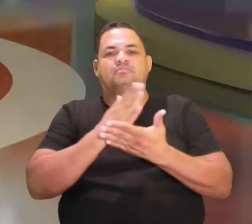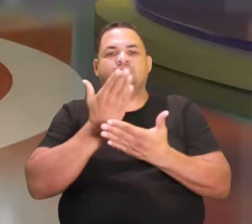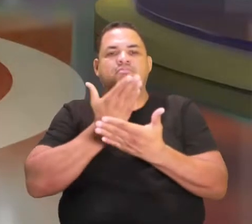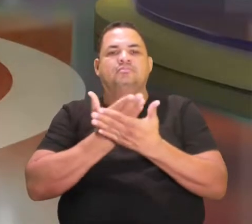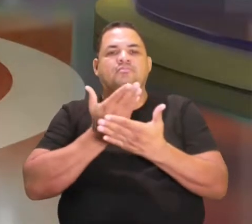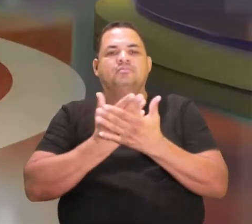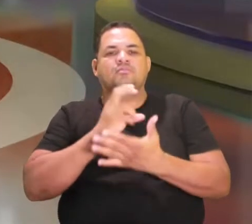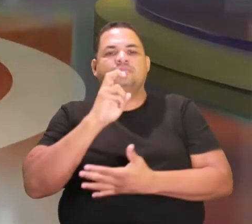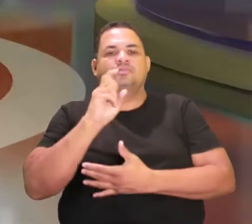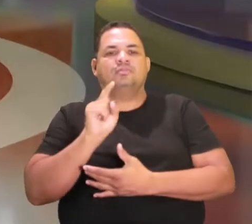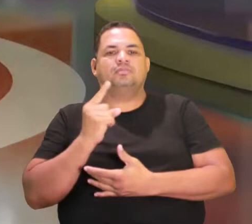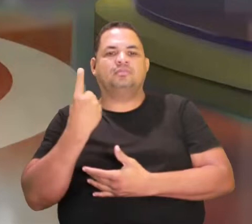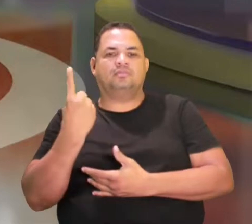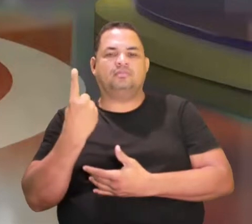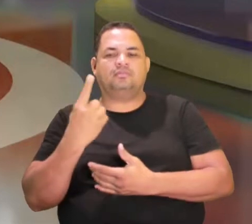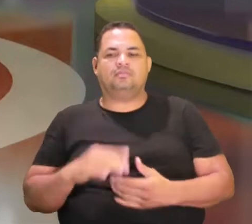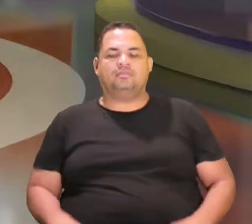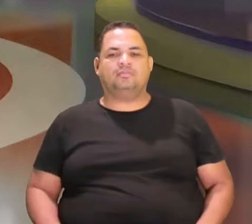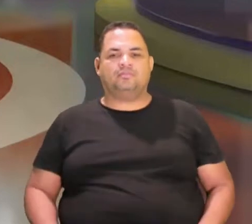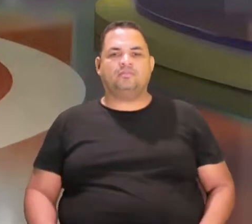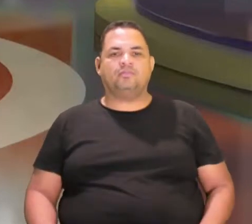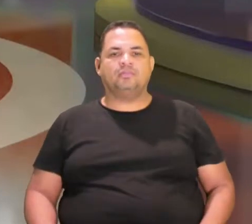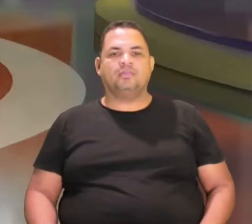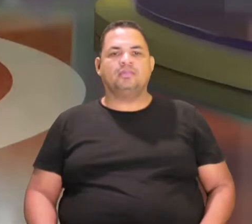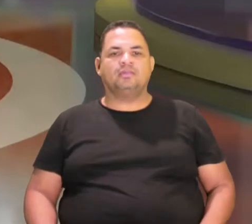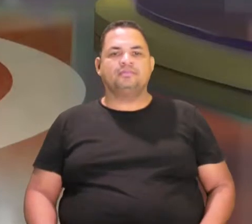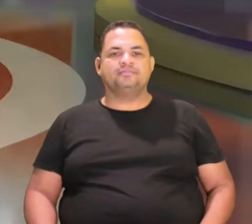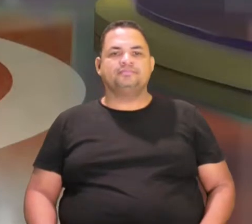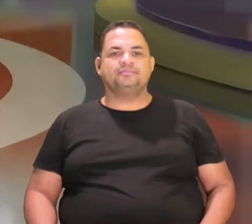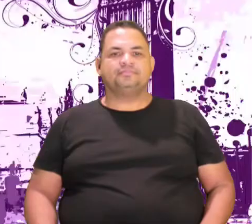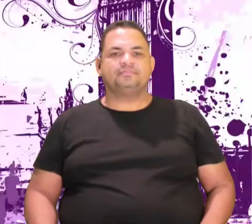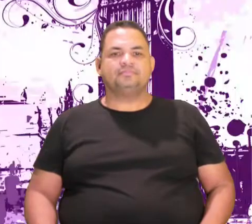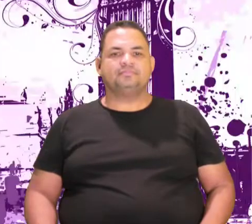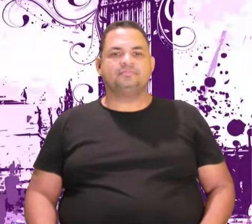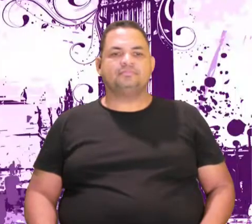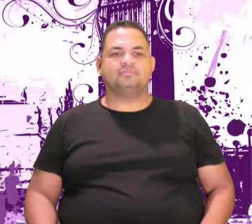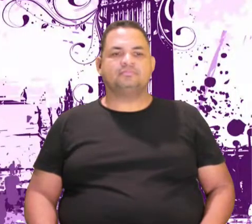aula 5.1. Então, let's begin?